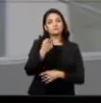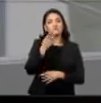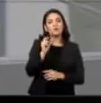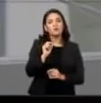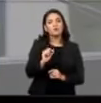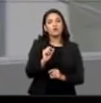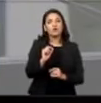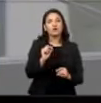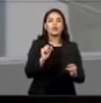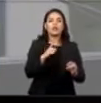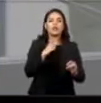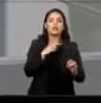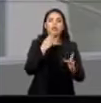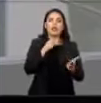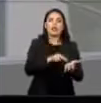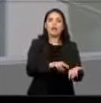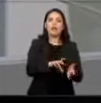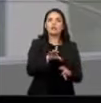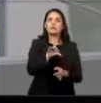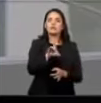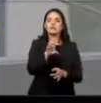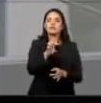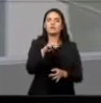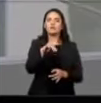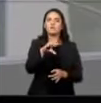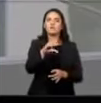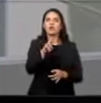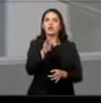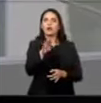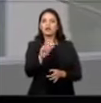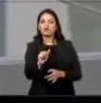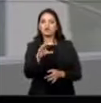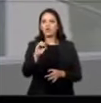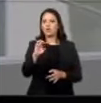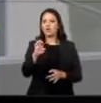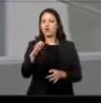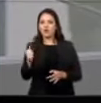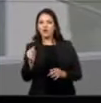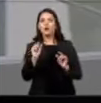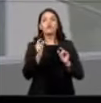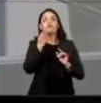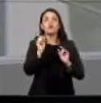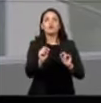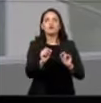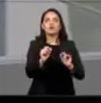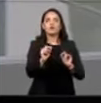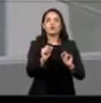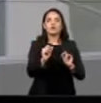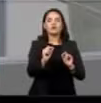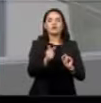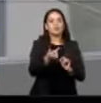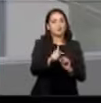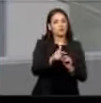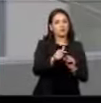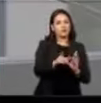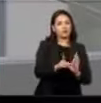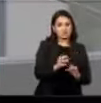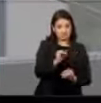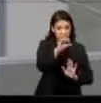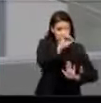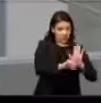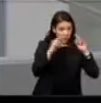OEA, está dito com todas as letras, não há democracia sem direitos humanos, não há direitos humanos senão na democracia. E